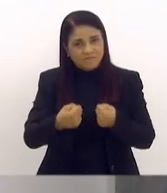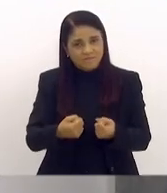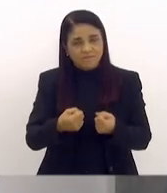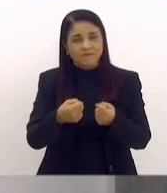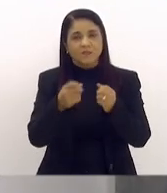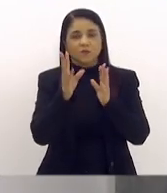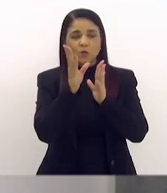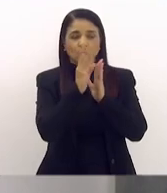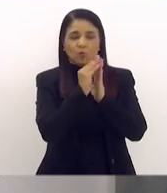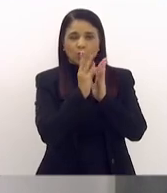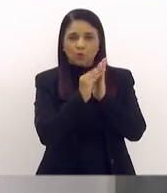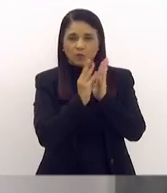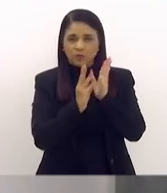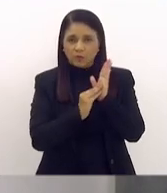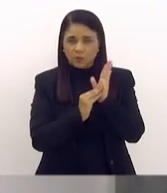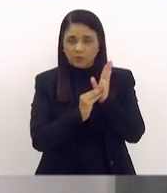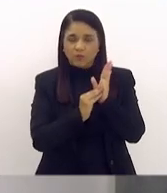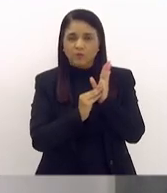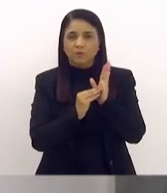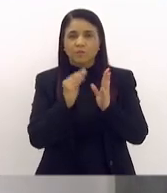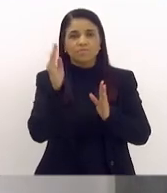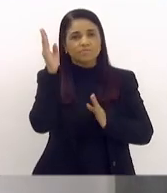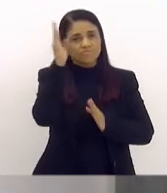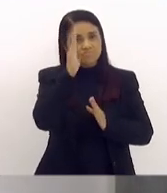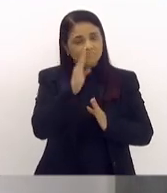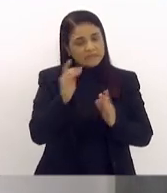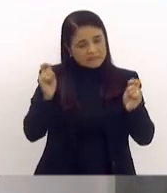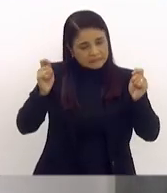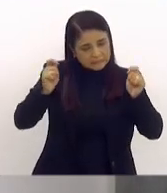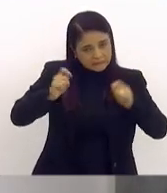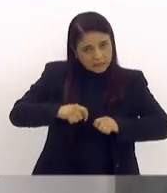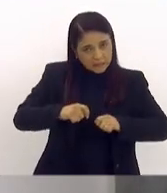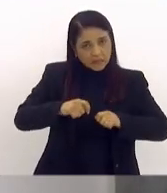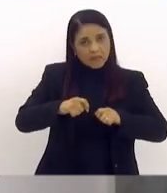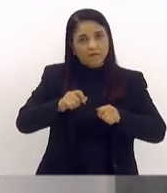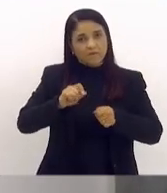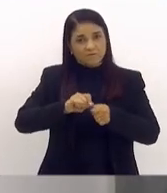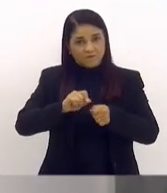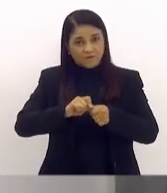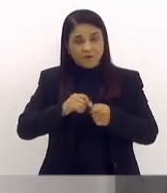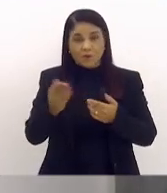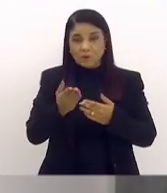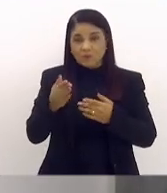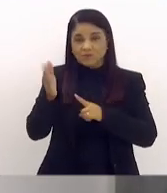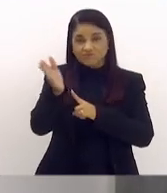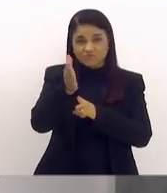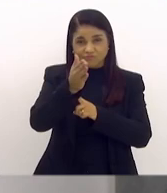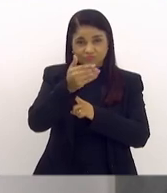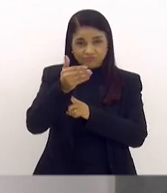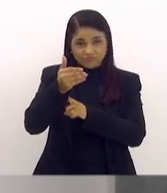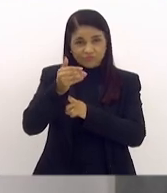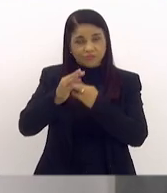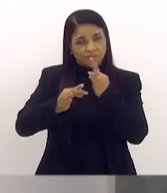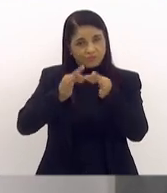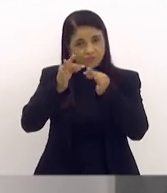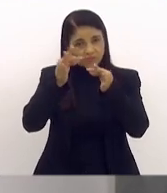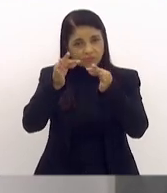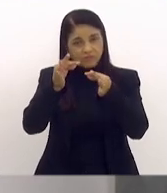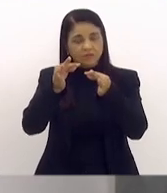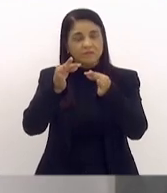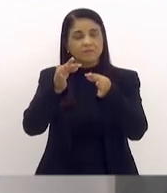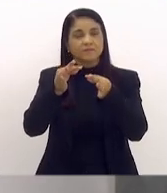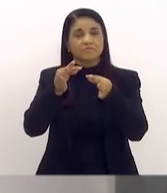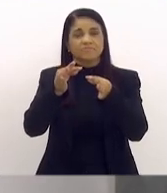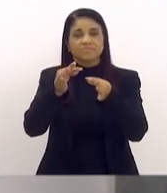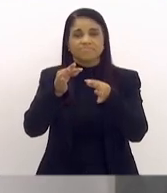conteúdo Nacional dentro daquilo que é possível de realizar Porque hoje a tecnologia eh avançada Mita das